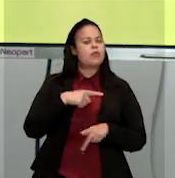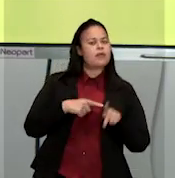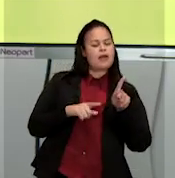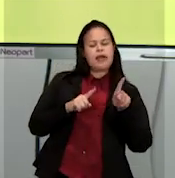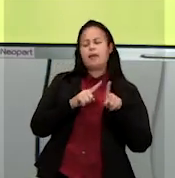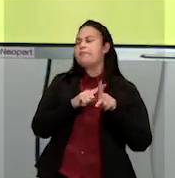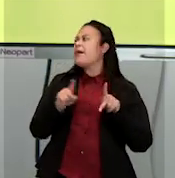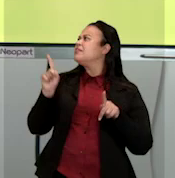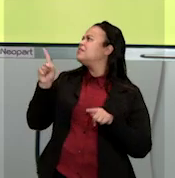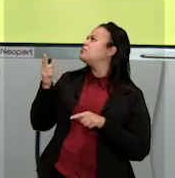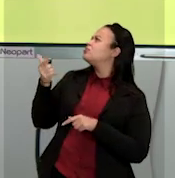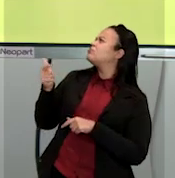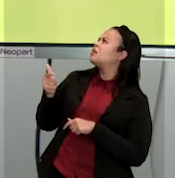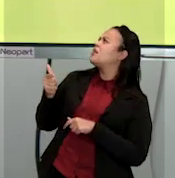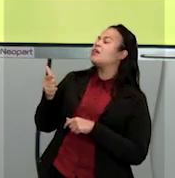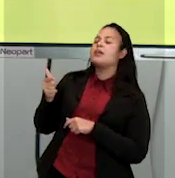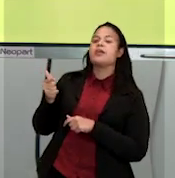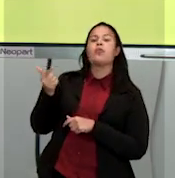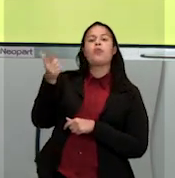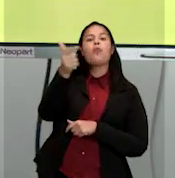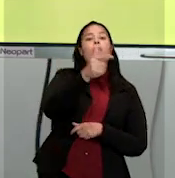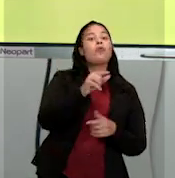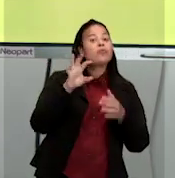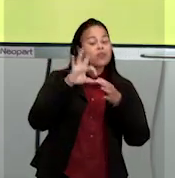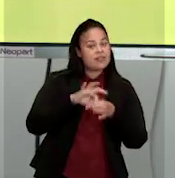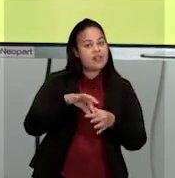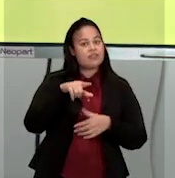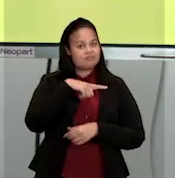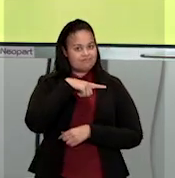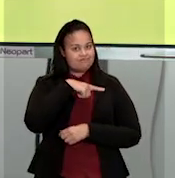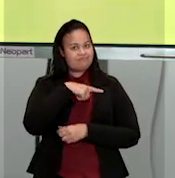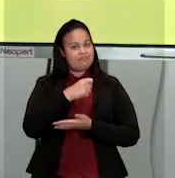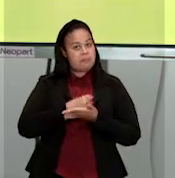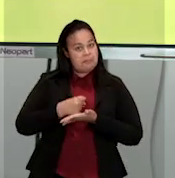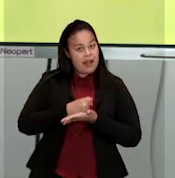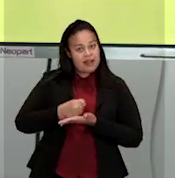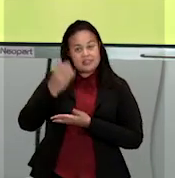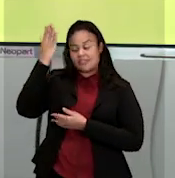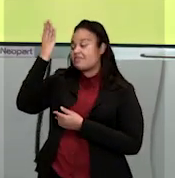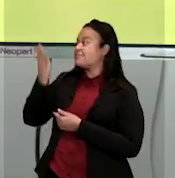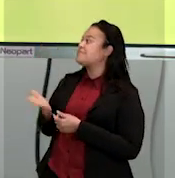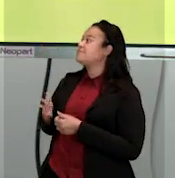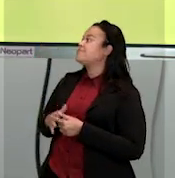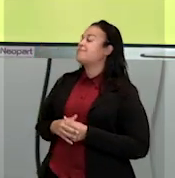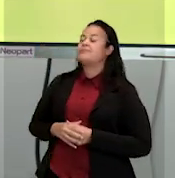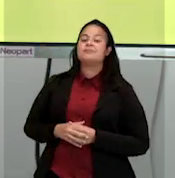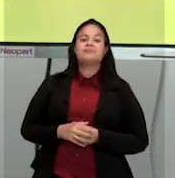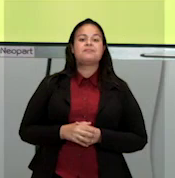em algumas situações, ele vai entrar, em outras não. A função base é essa.